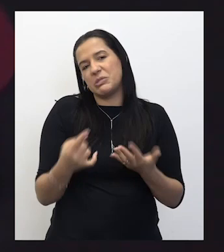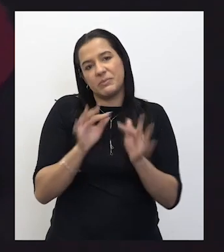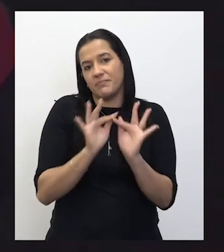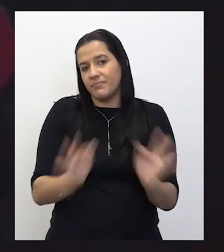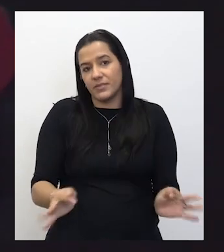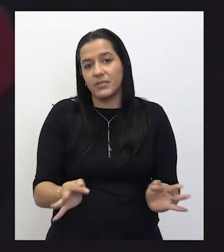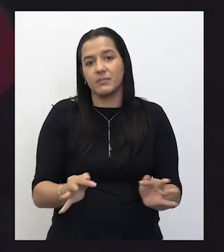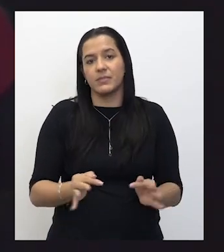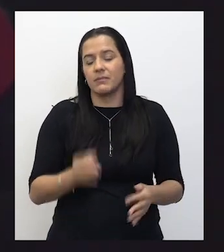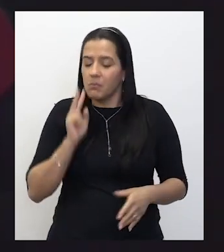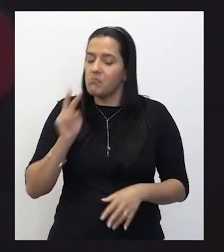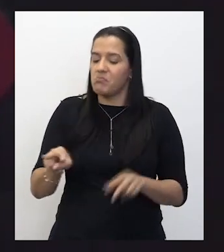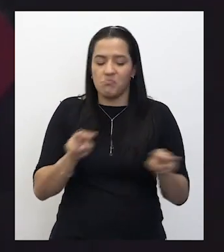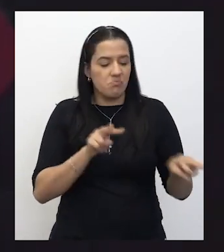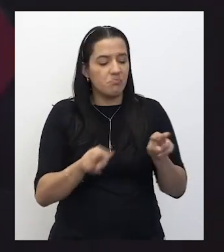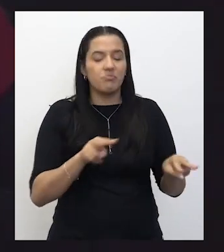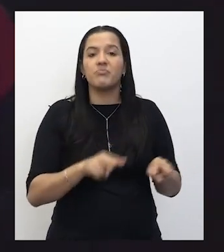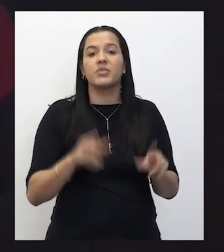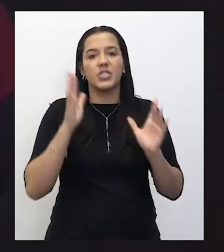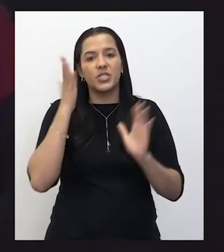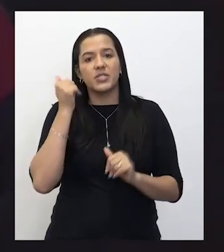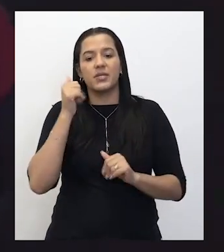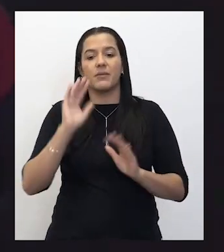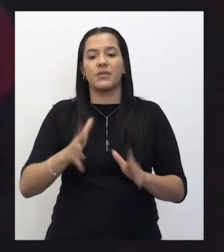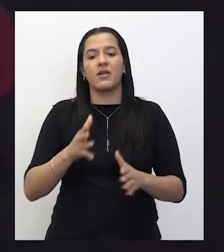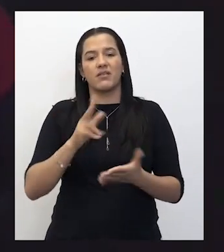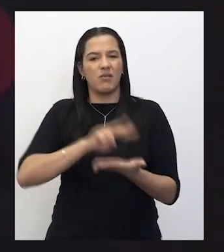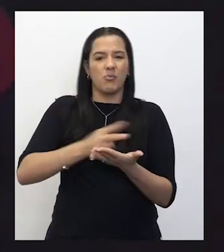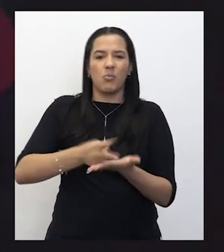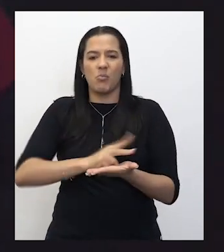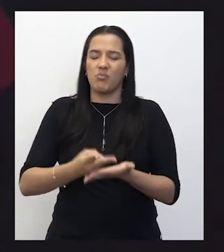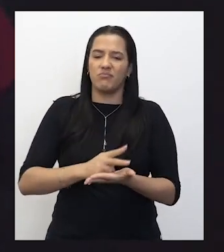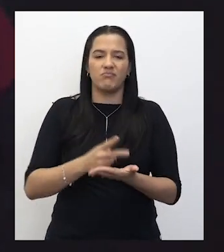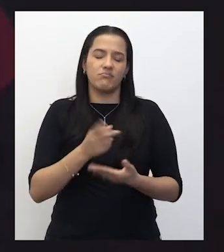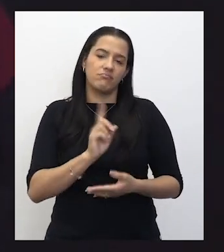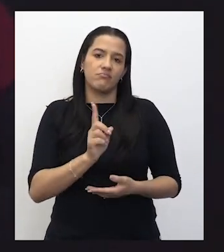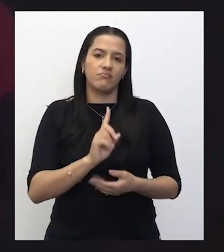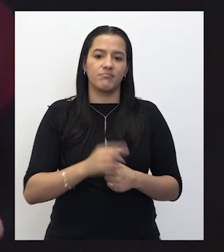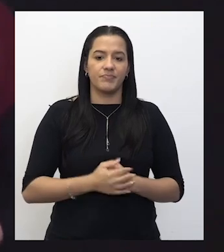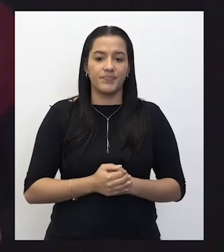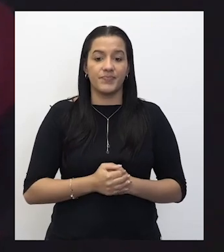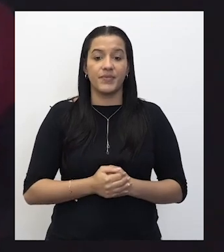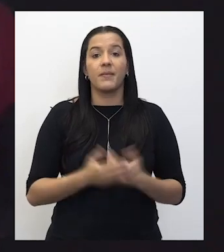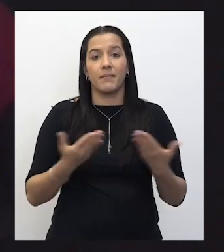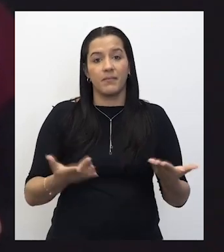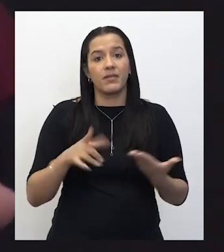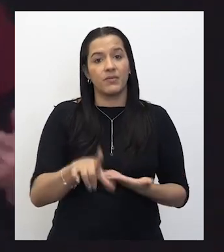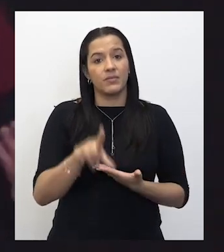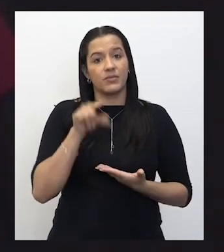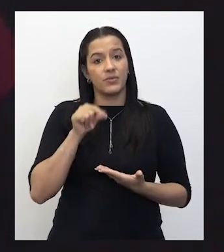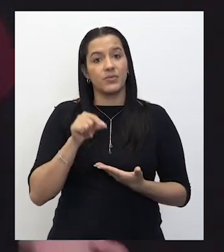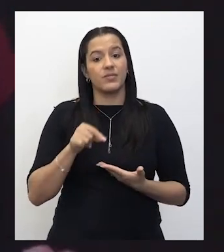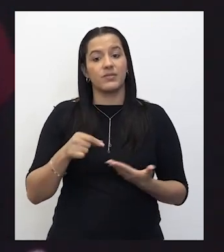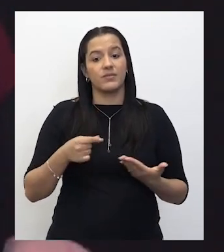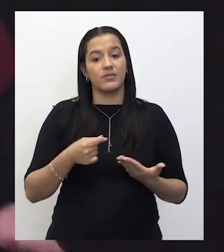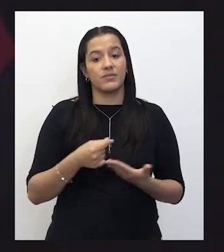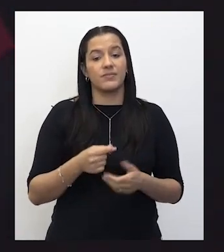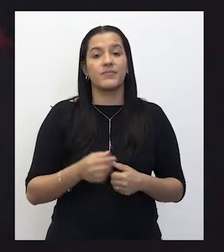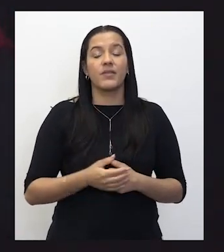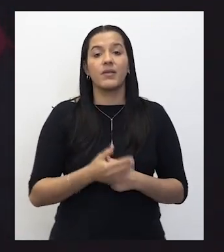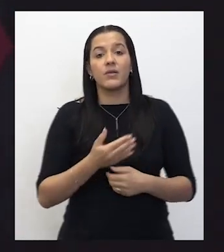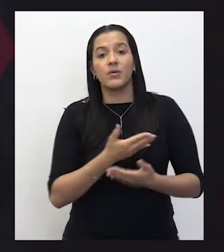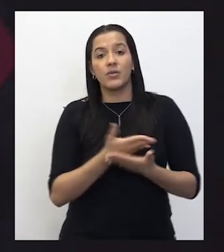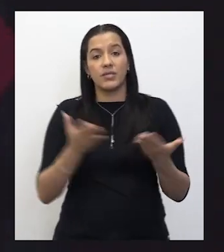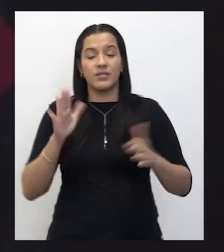simples que eu não me atenho muito, não perco sono com isso, né? Mas foi uma escolha. Quando eu opto comer uma coisa ao